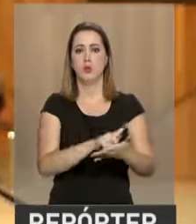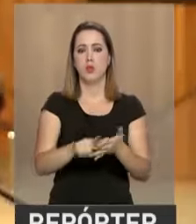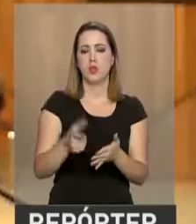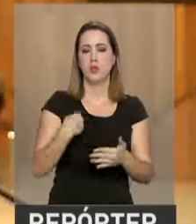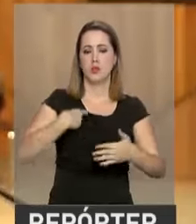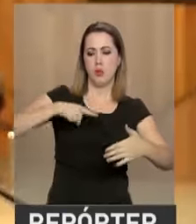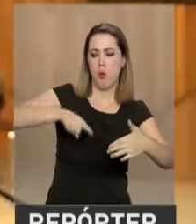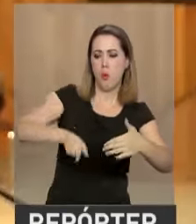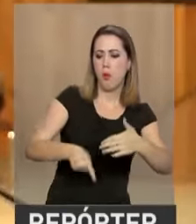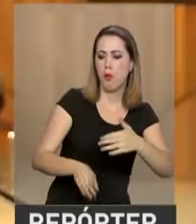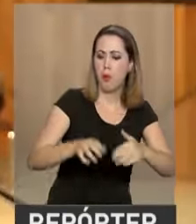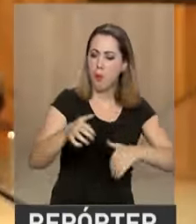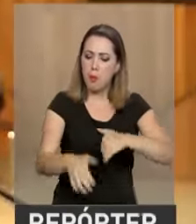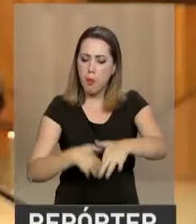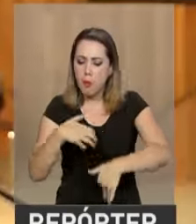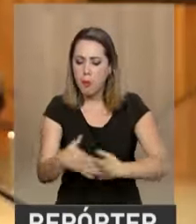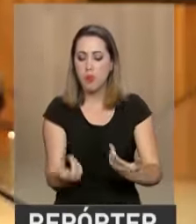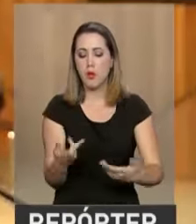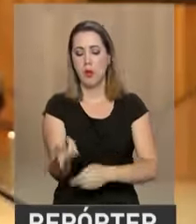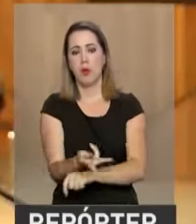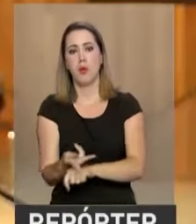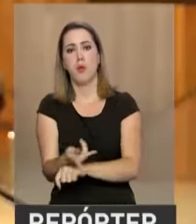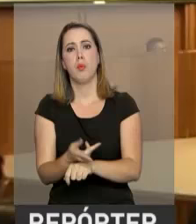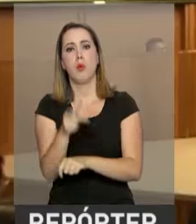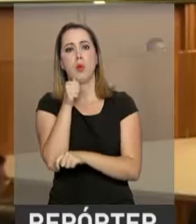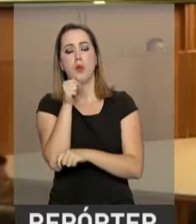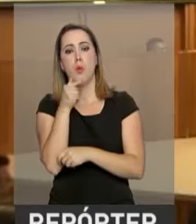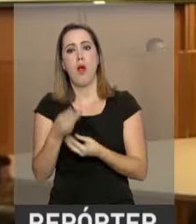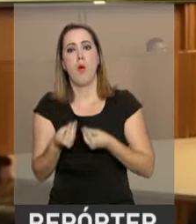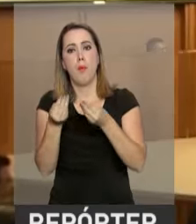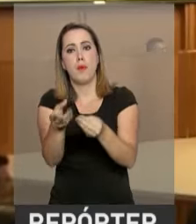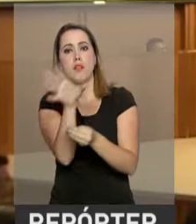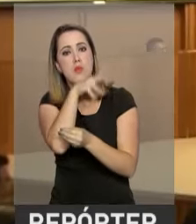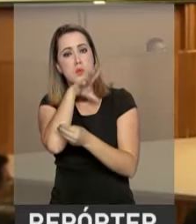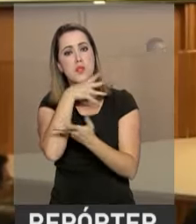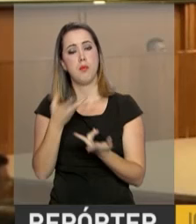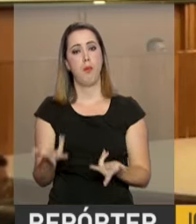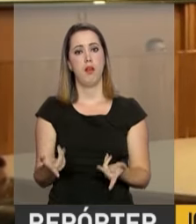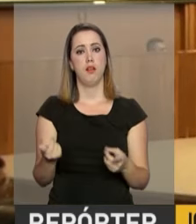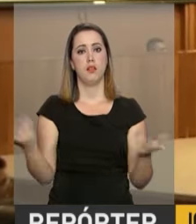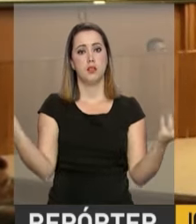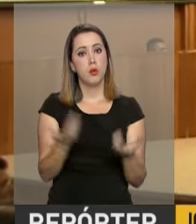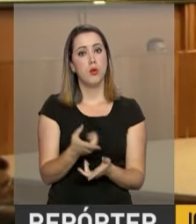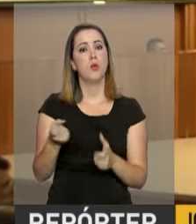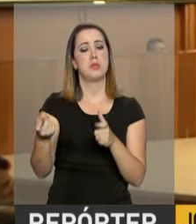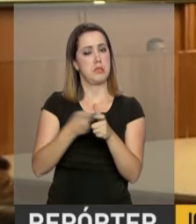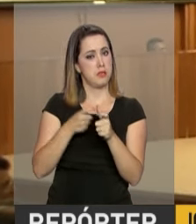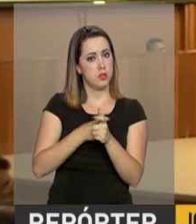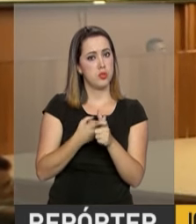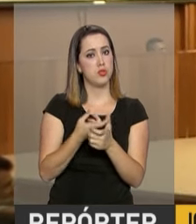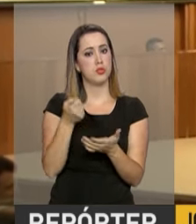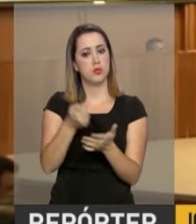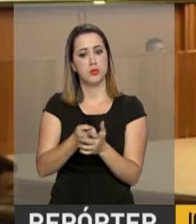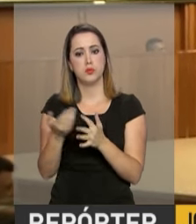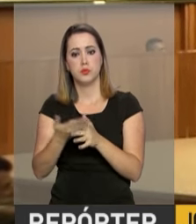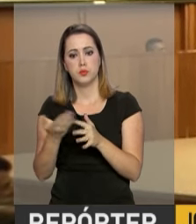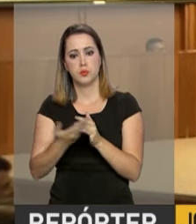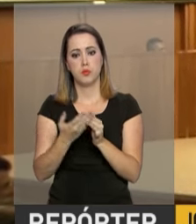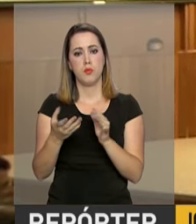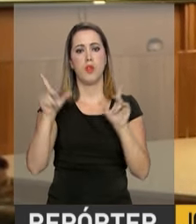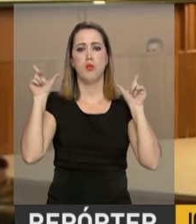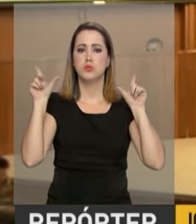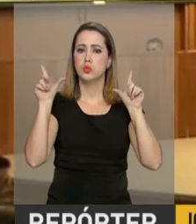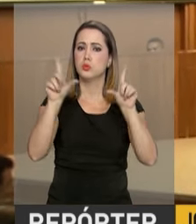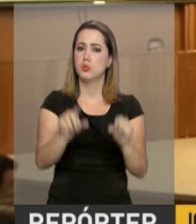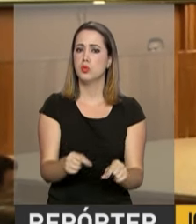Cacimba para poder dar água ao gado essa renegociação vai amenizar bem a nossa situação